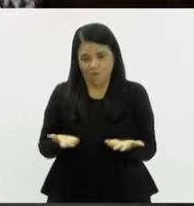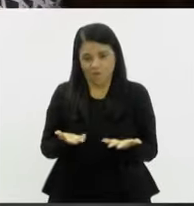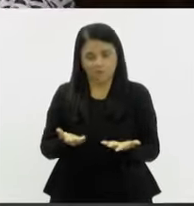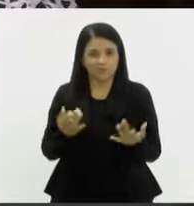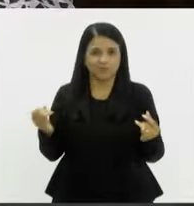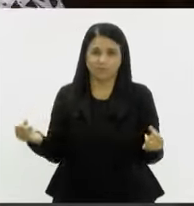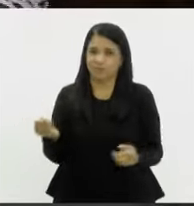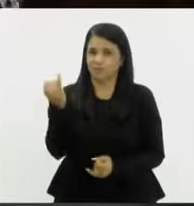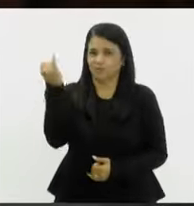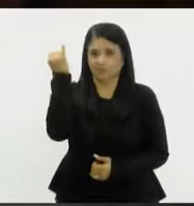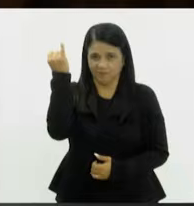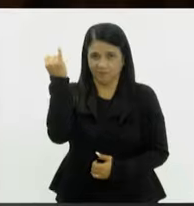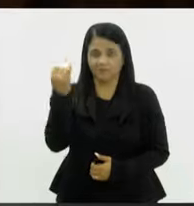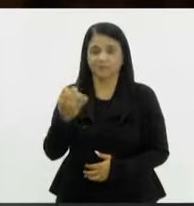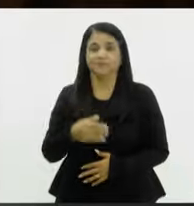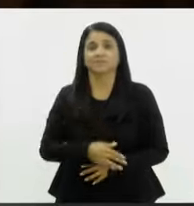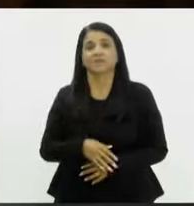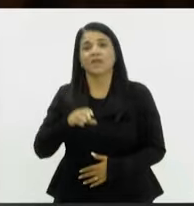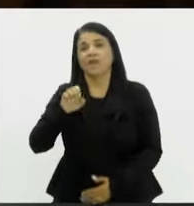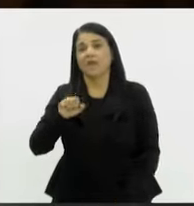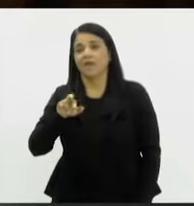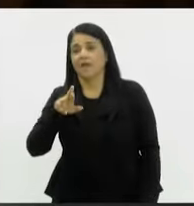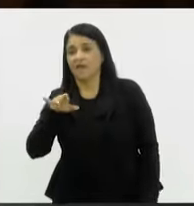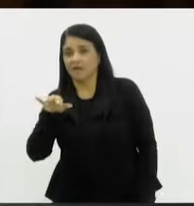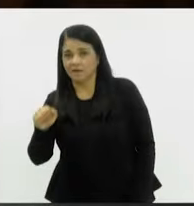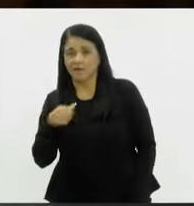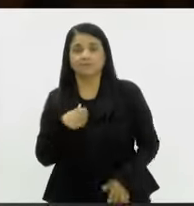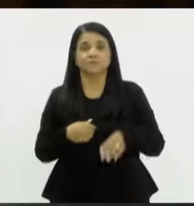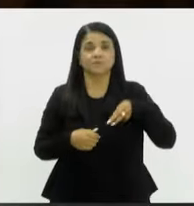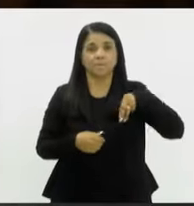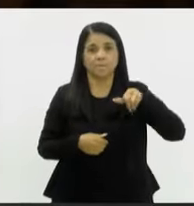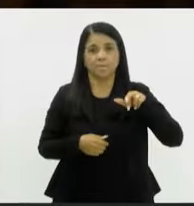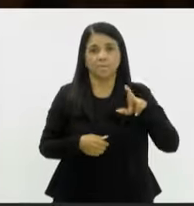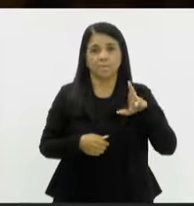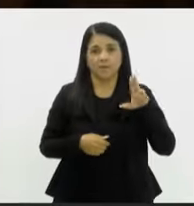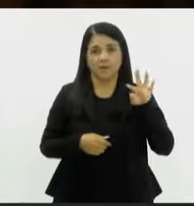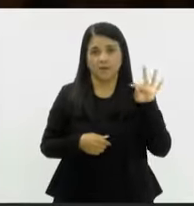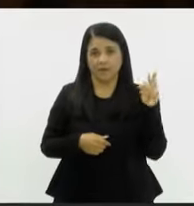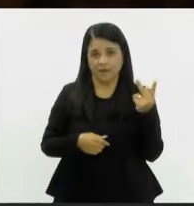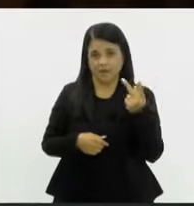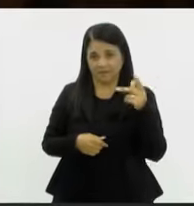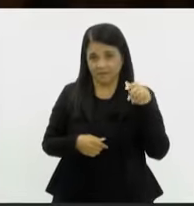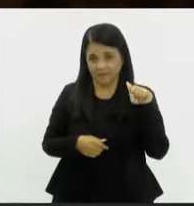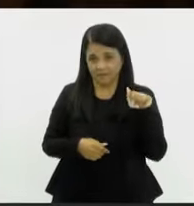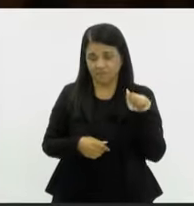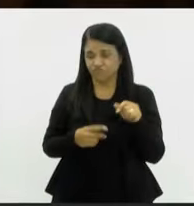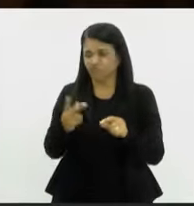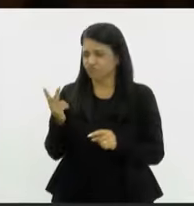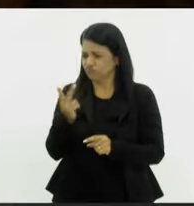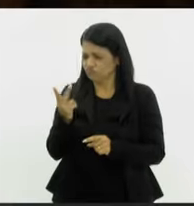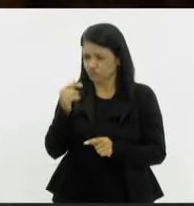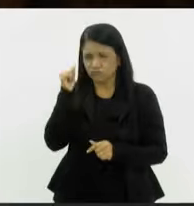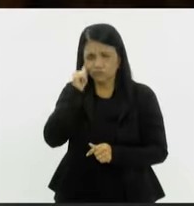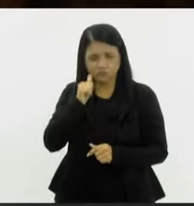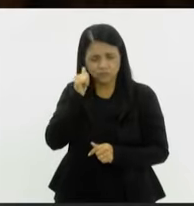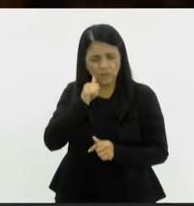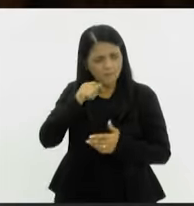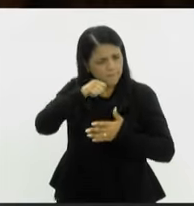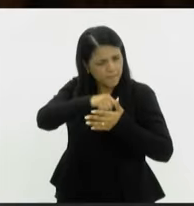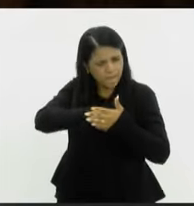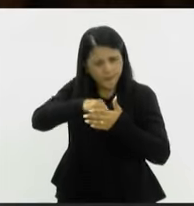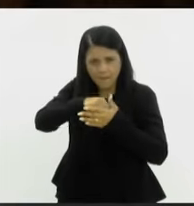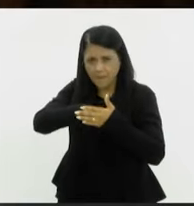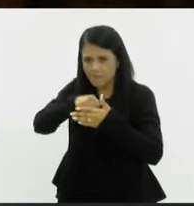importante Élica Marta duas guerreiras que a gente encontra sempre em todos os